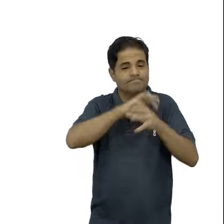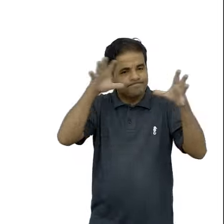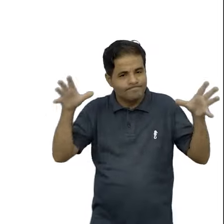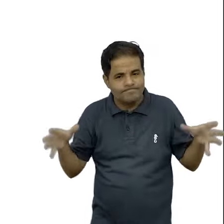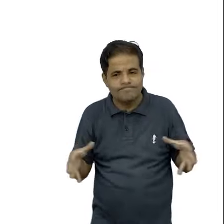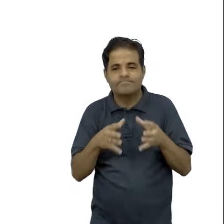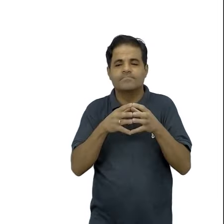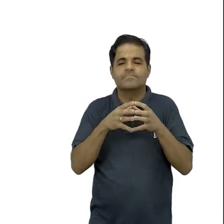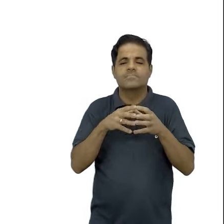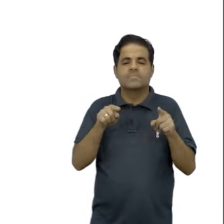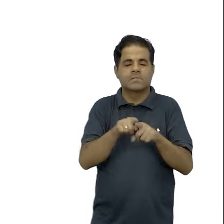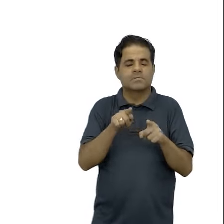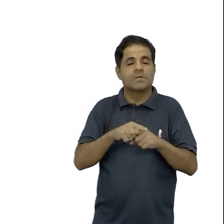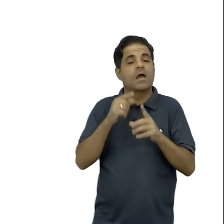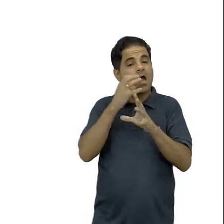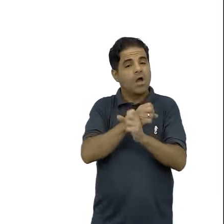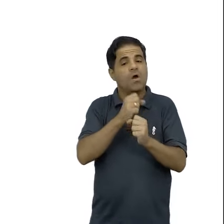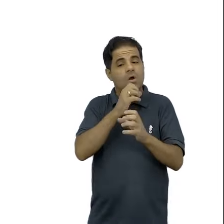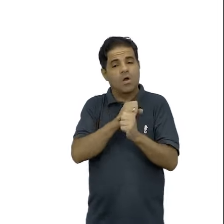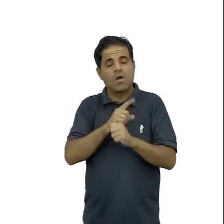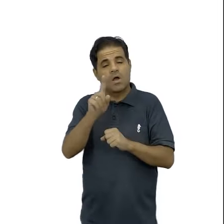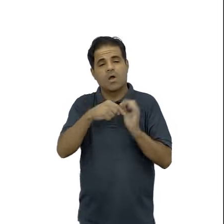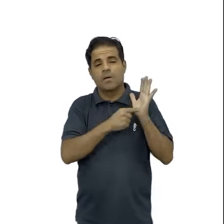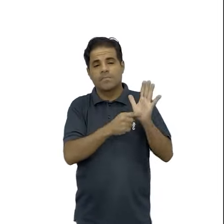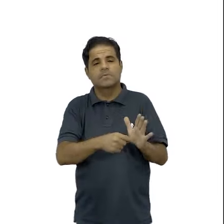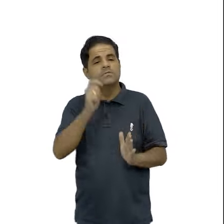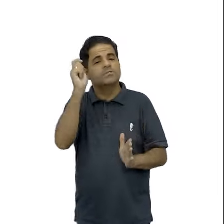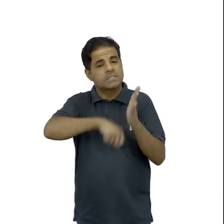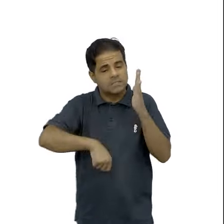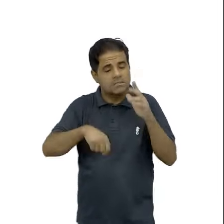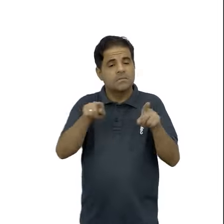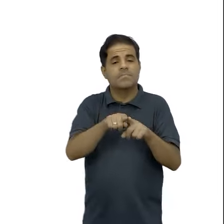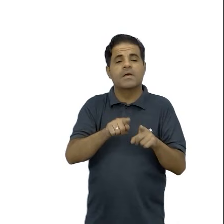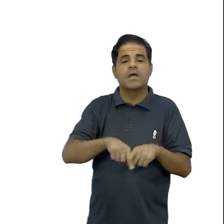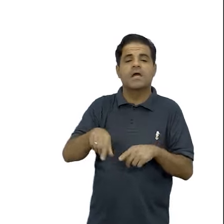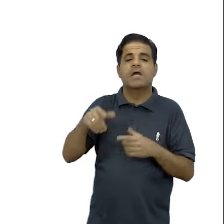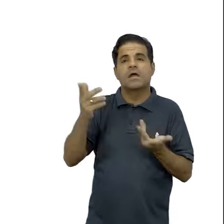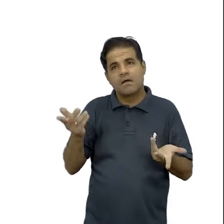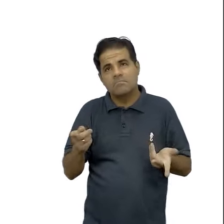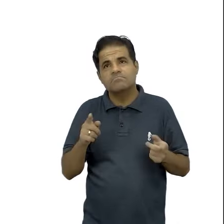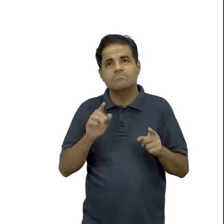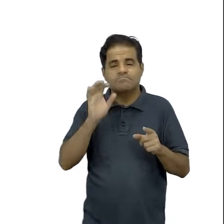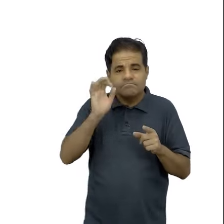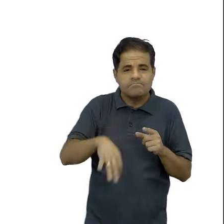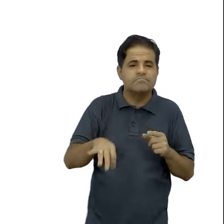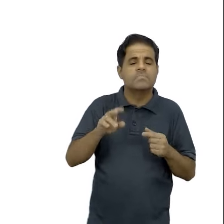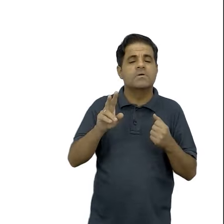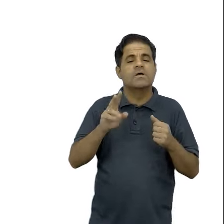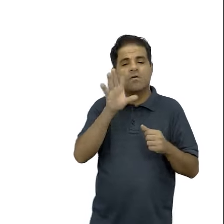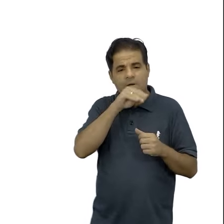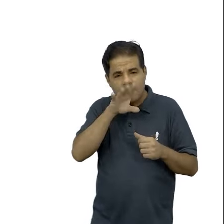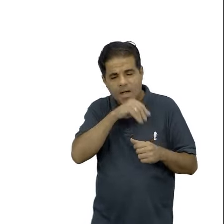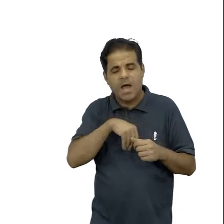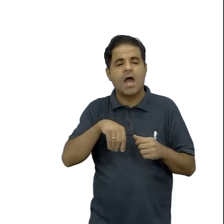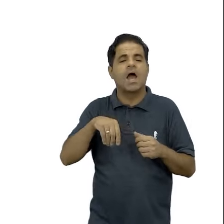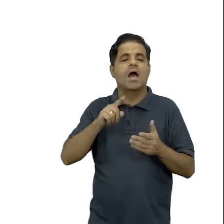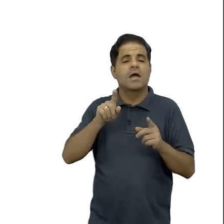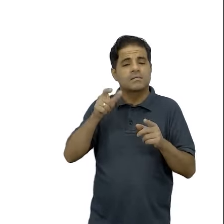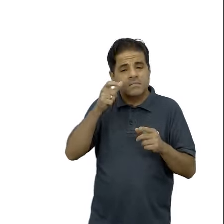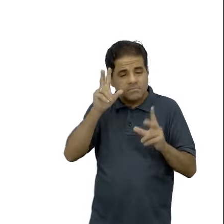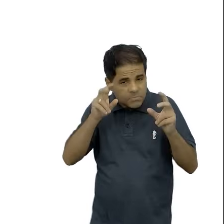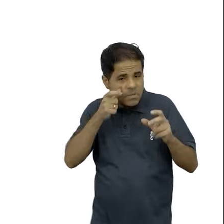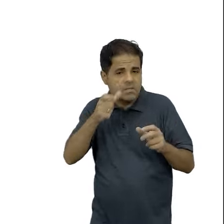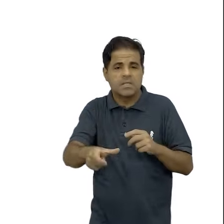letivo. Além de fazer a contagem, né, apresentar os registros verbais e simbólicos em situação de interesse,